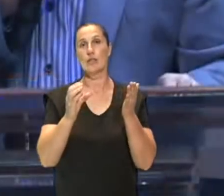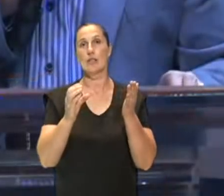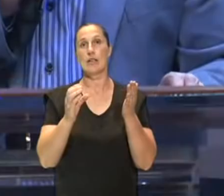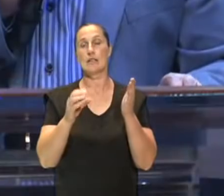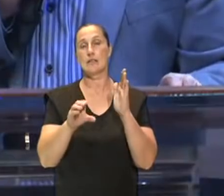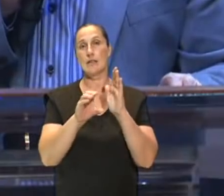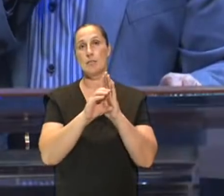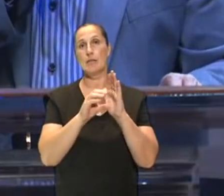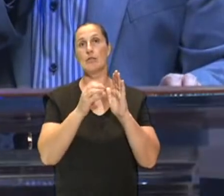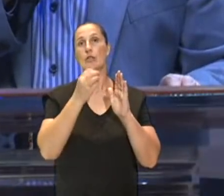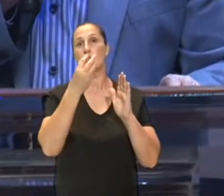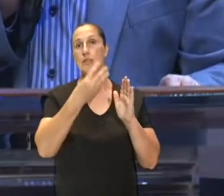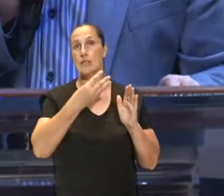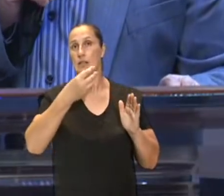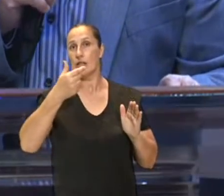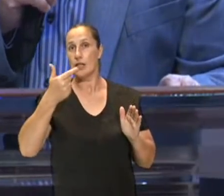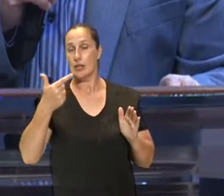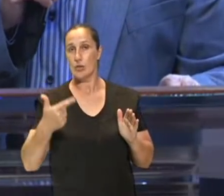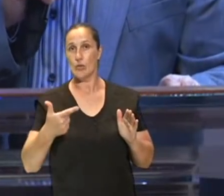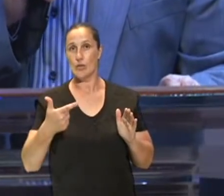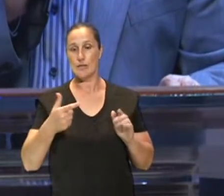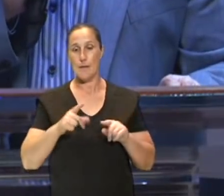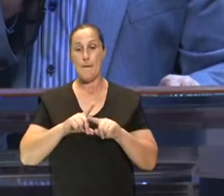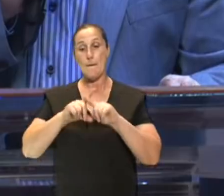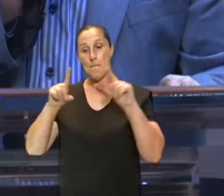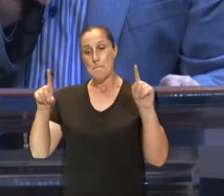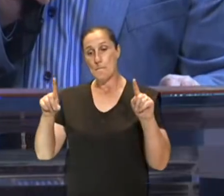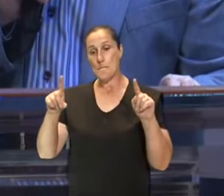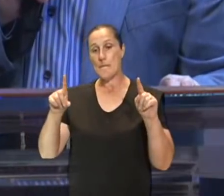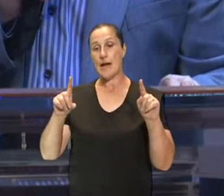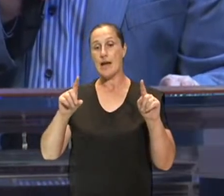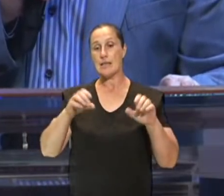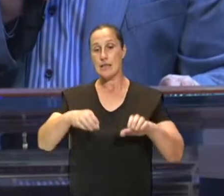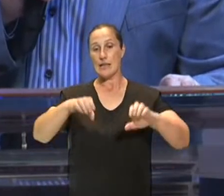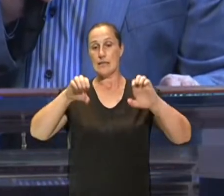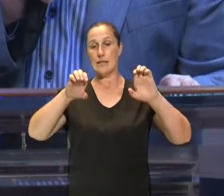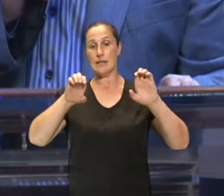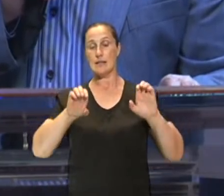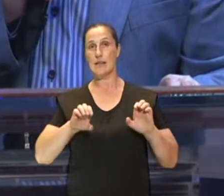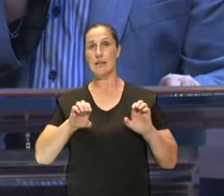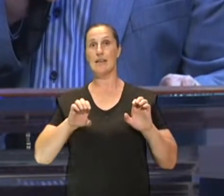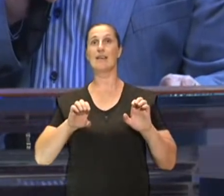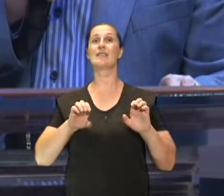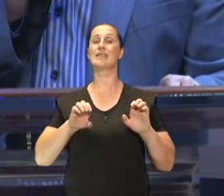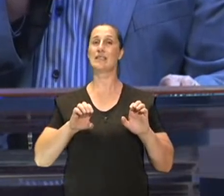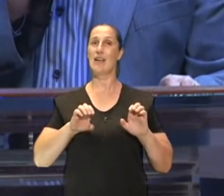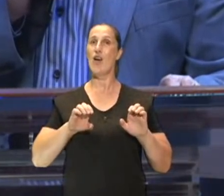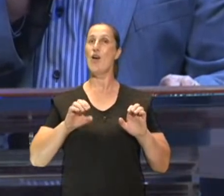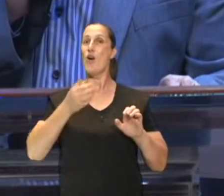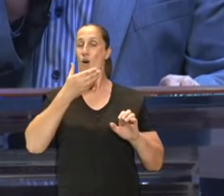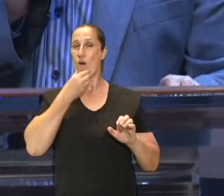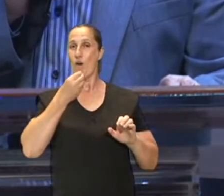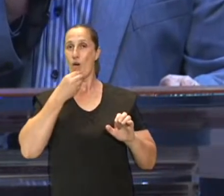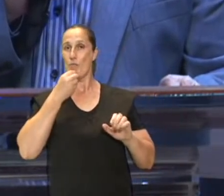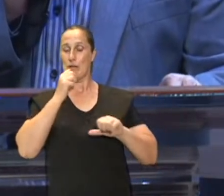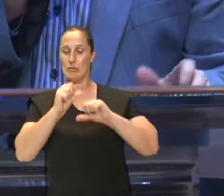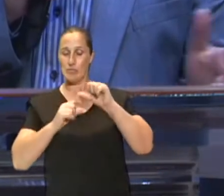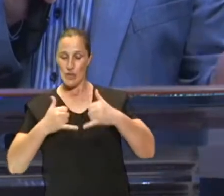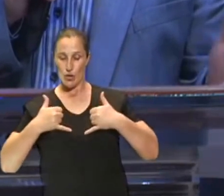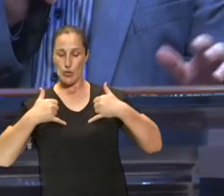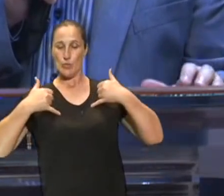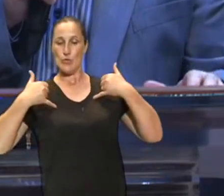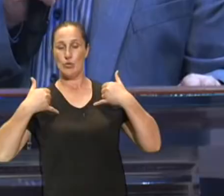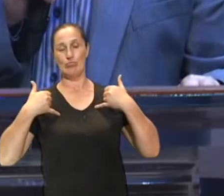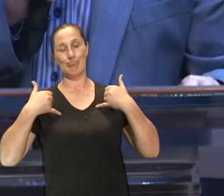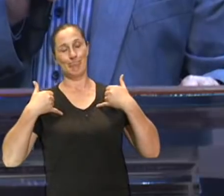mas Ezequias tornou-se orgulhoso, e não correspondeu à bondade com que